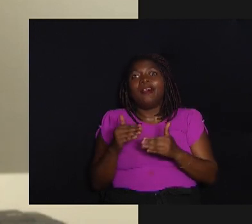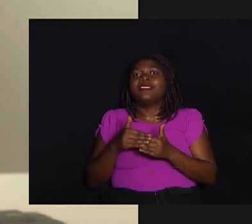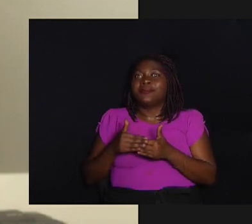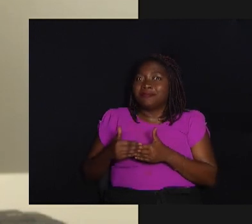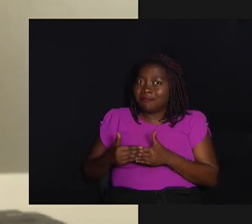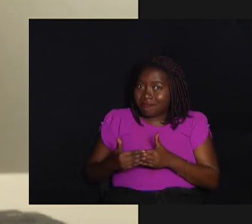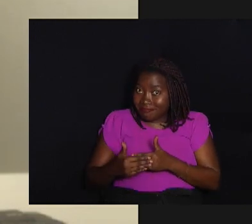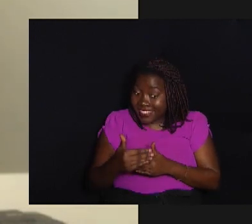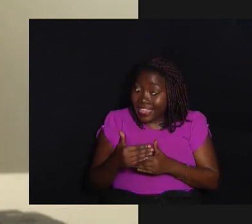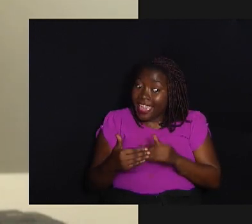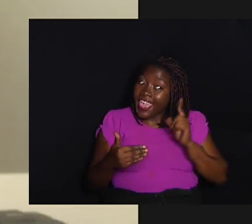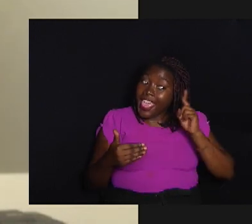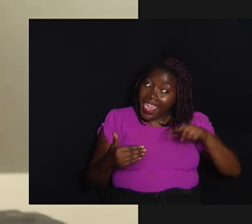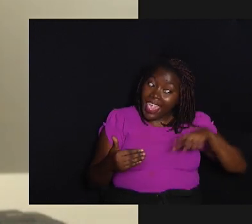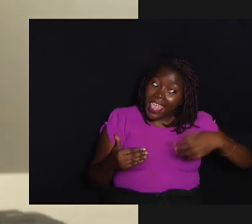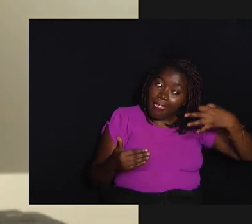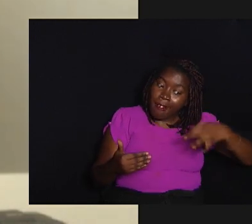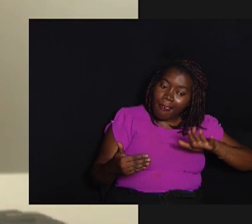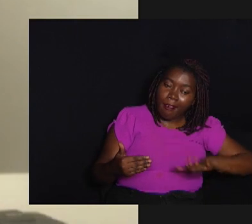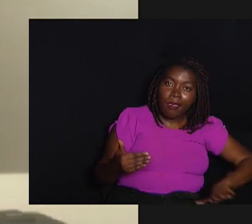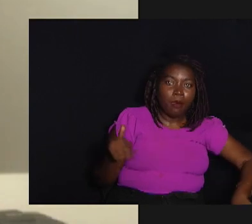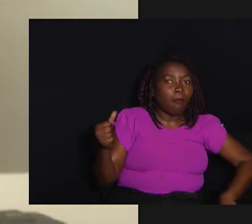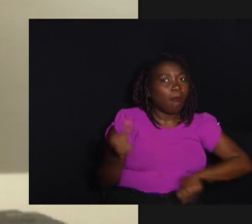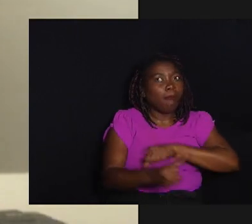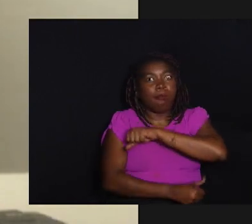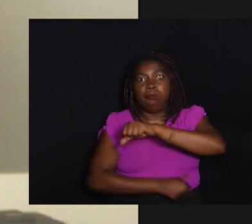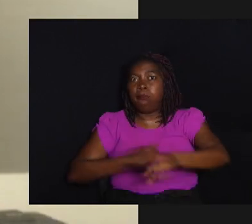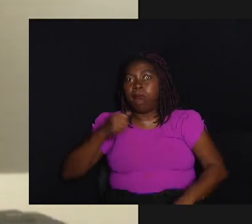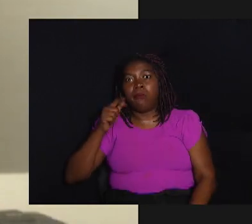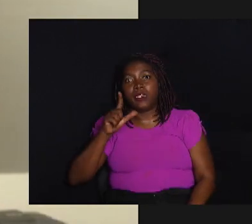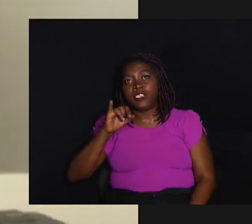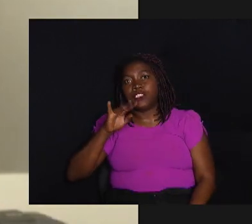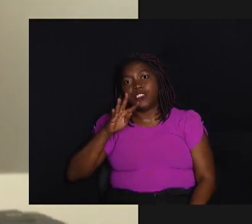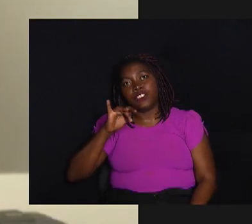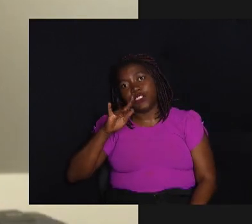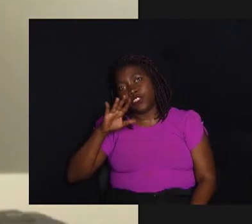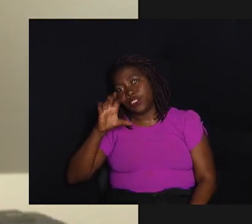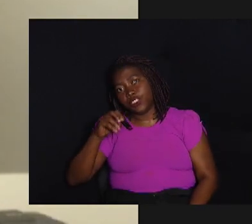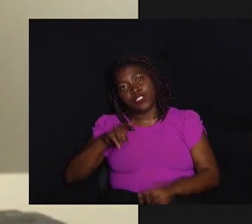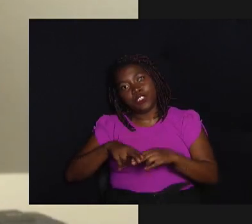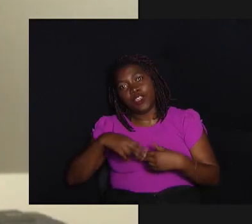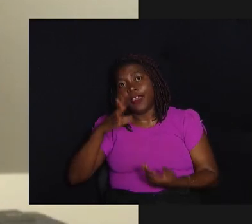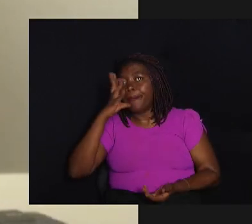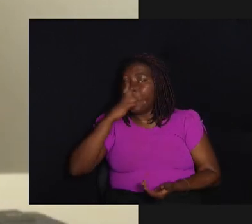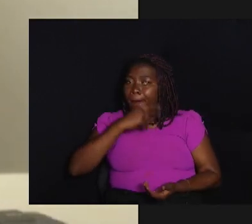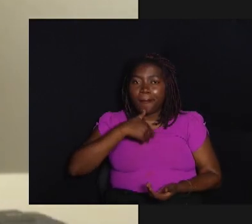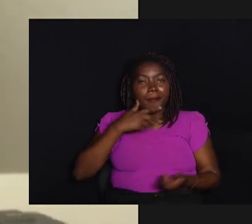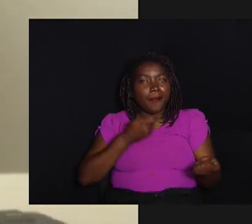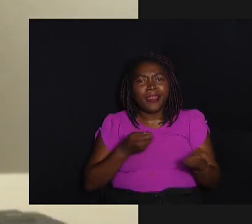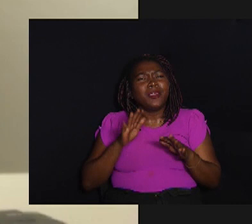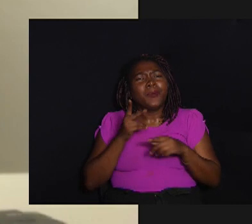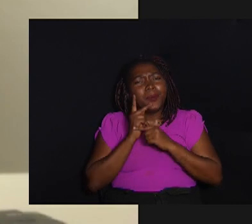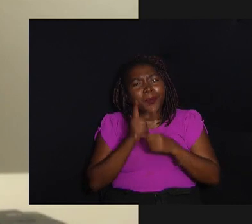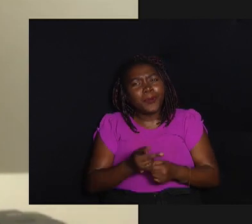ser muito tranquilo, acaba indo para o litigioso, por quê? Por uma demora processual, que é praxe, Então, busquem informação, conversem